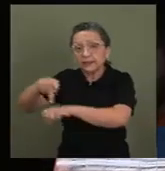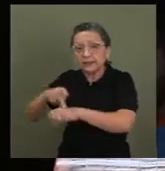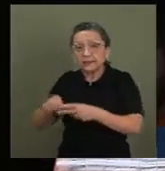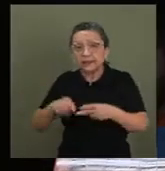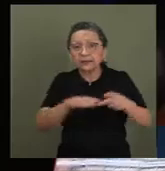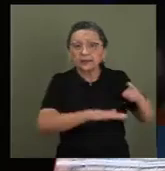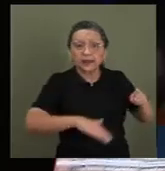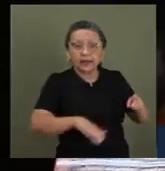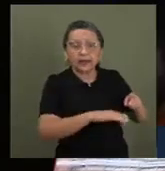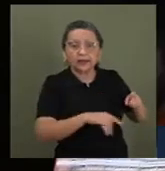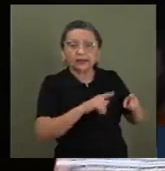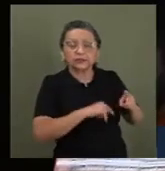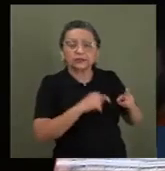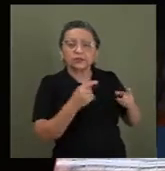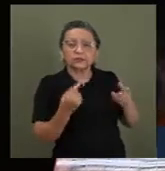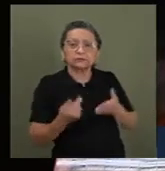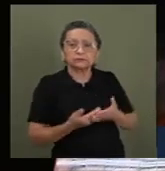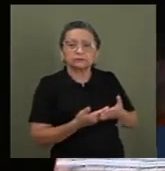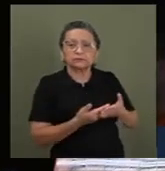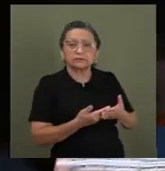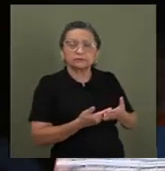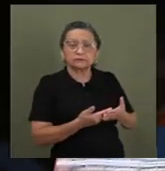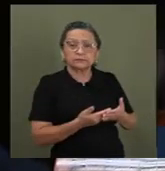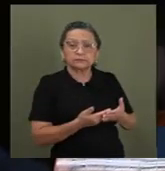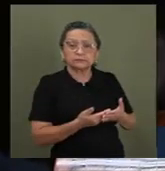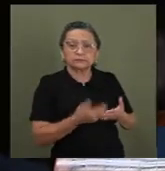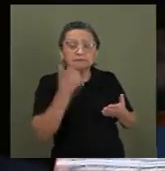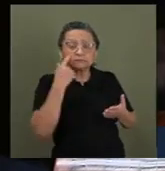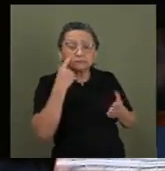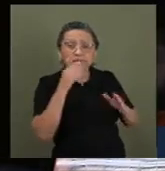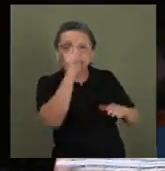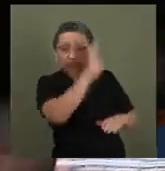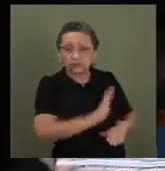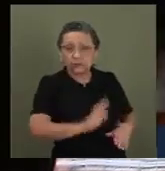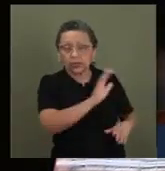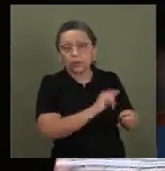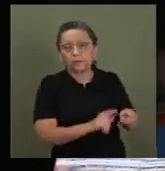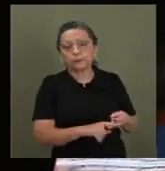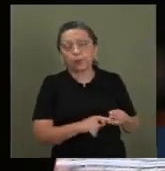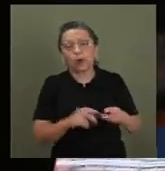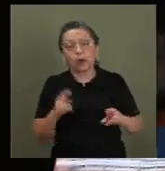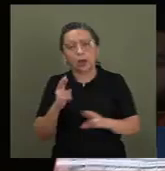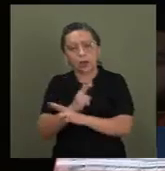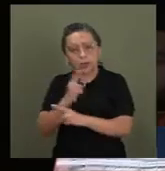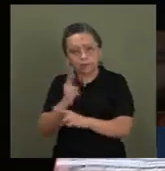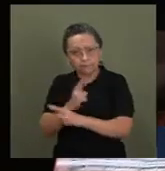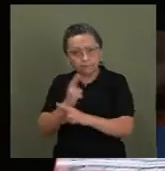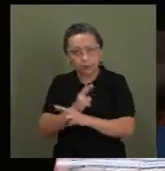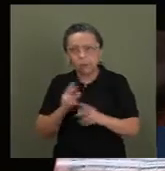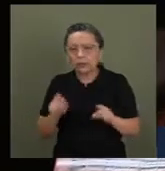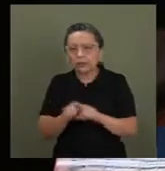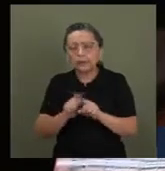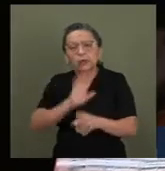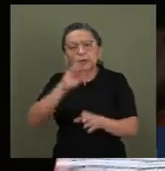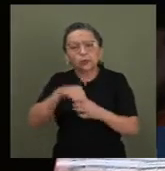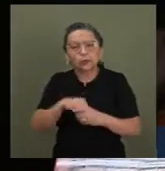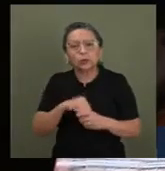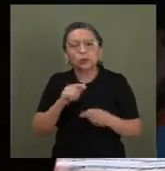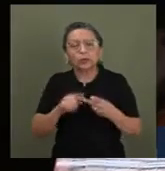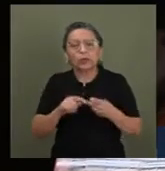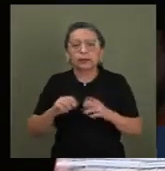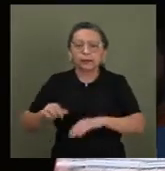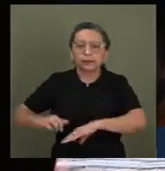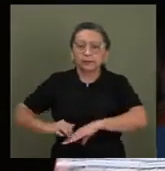área de restituição da bagagem doméstica. A reforma ainda incluiu